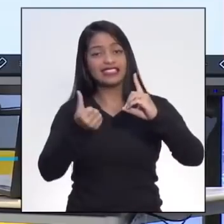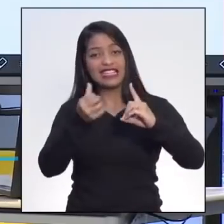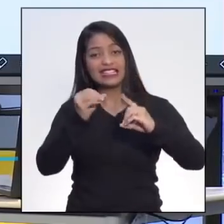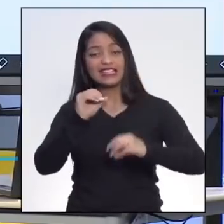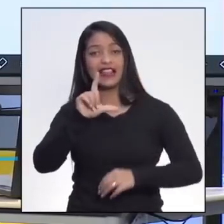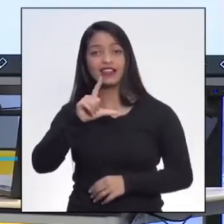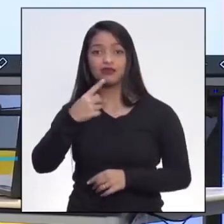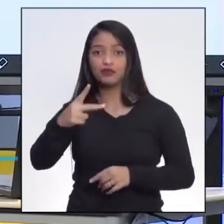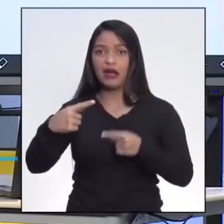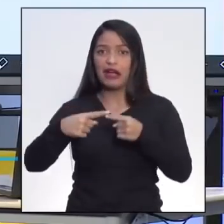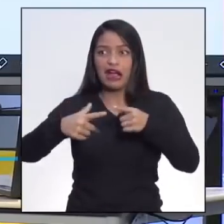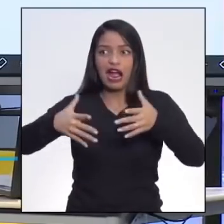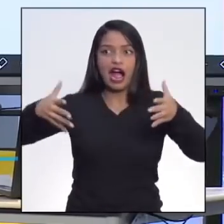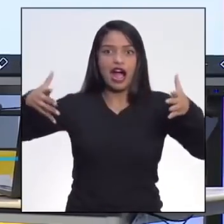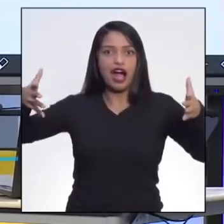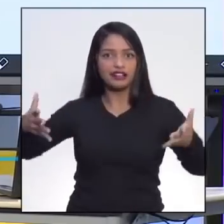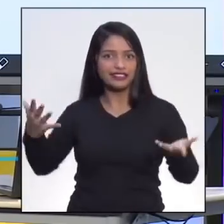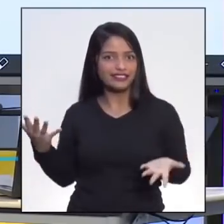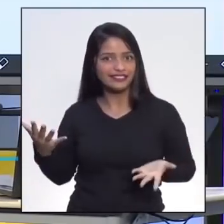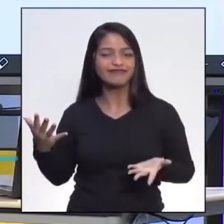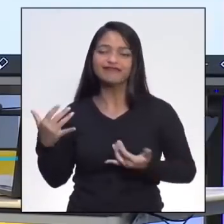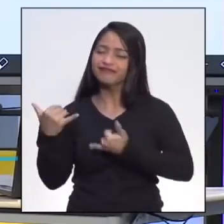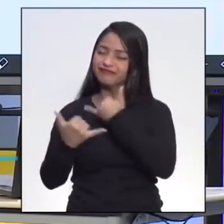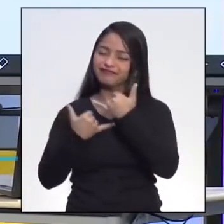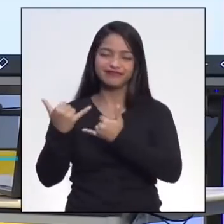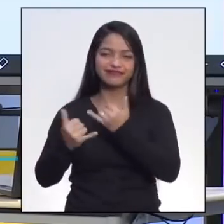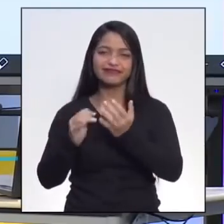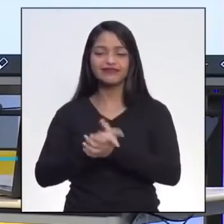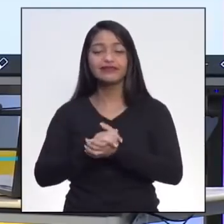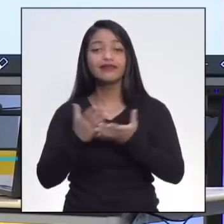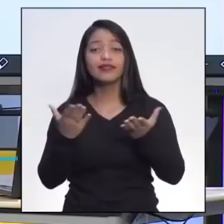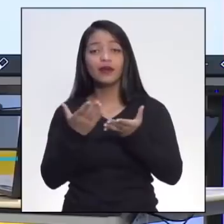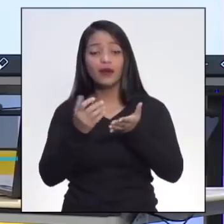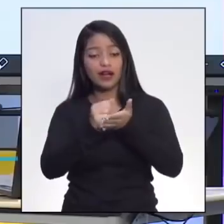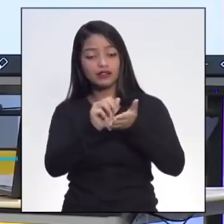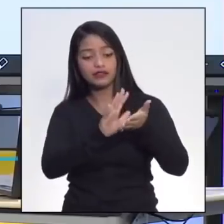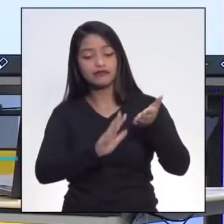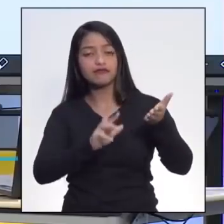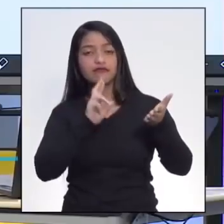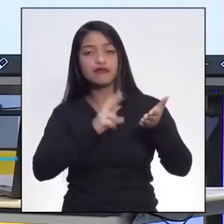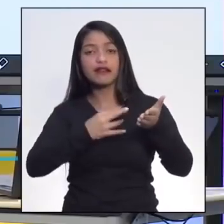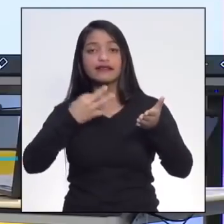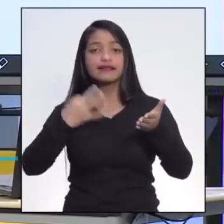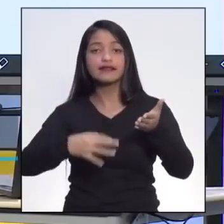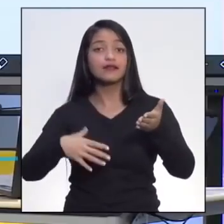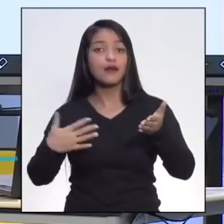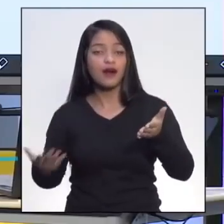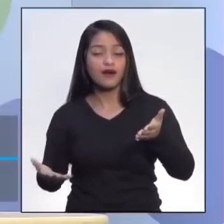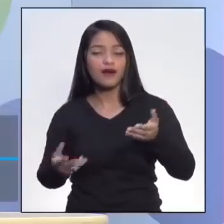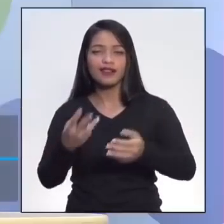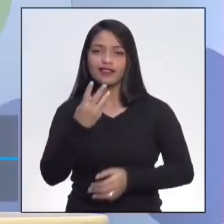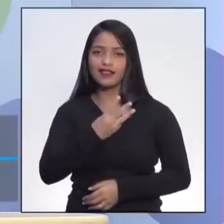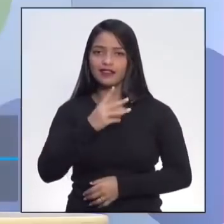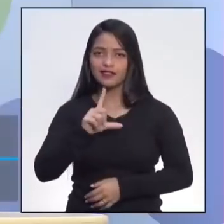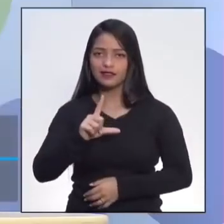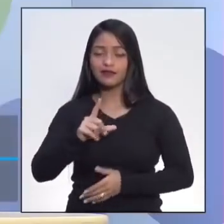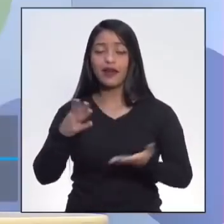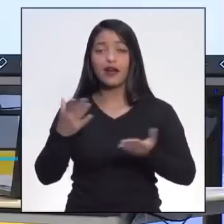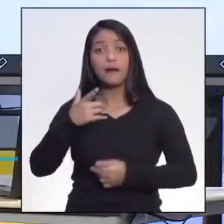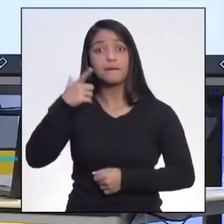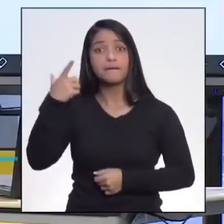Mas não, gente. Nesse caso, a resposta correta são 3 litros. Vamos tentar mais um, Jonas? Bora lá, mais